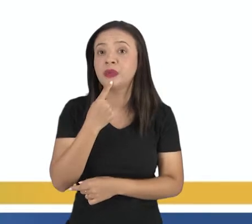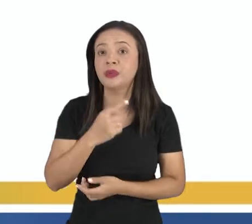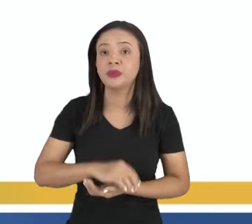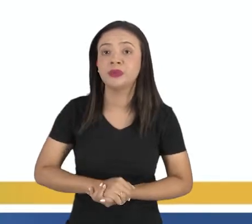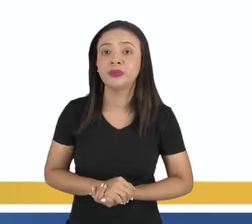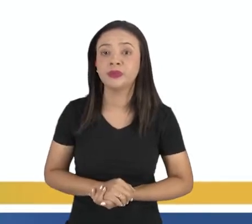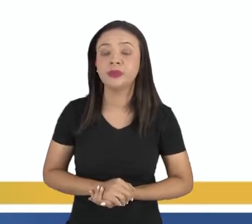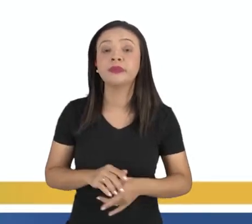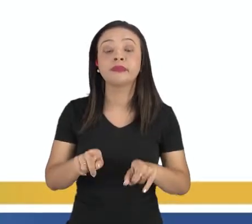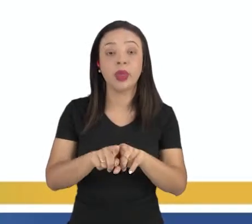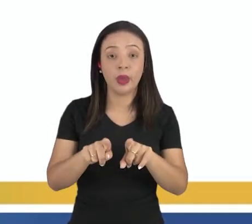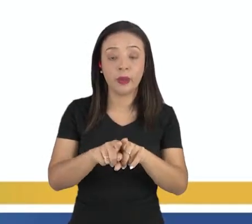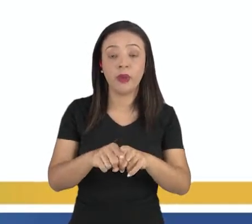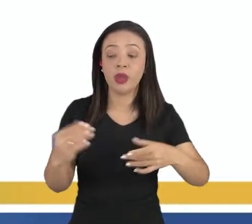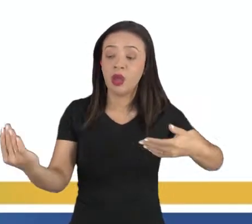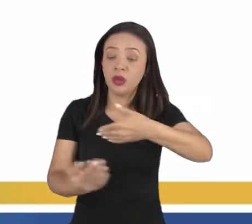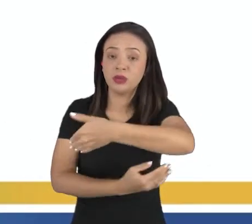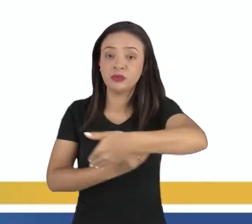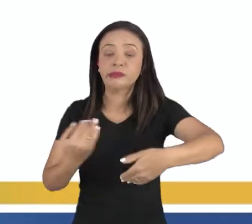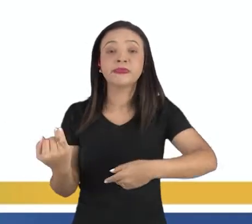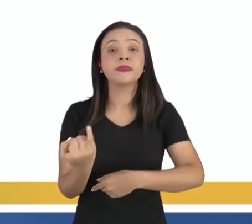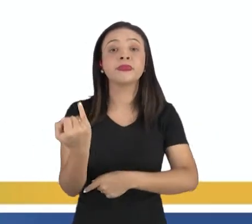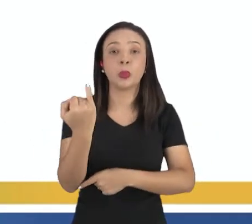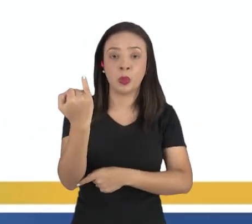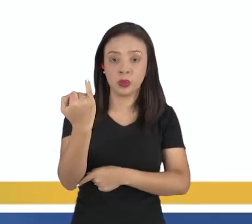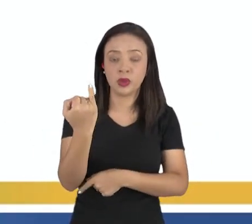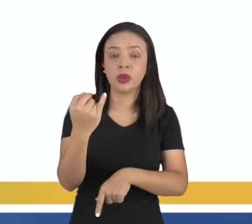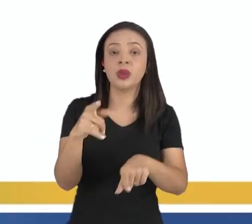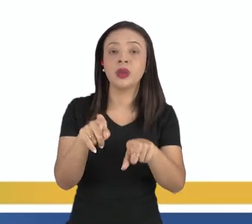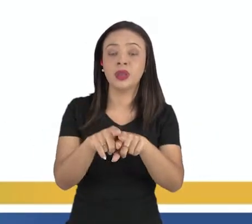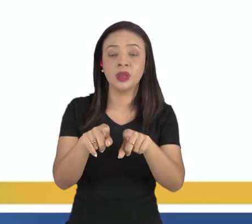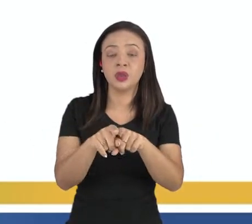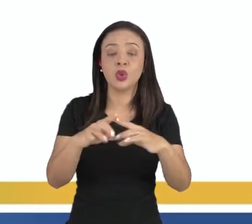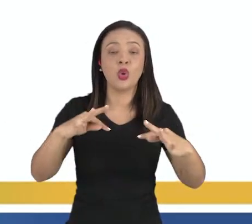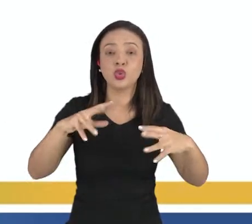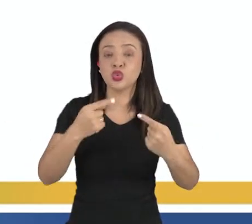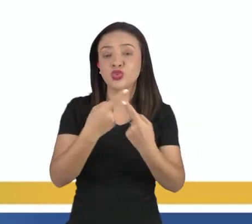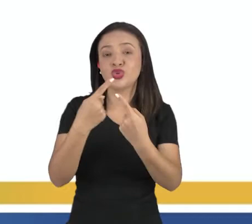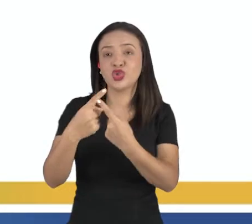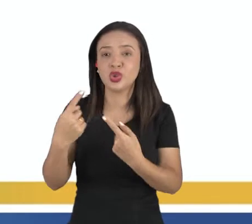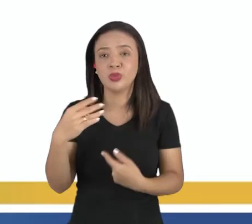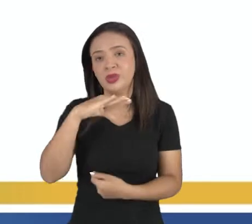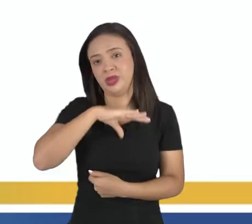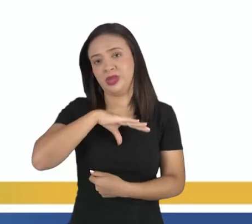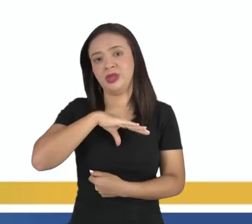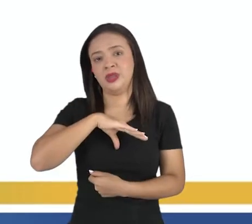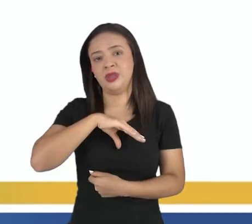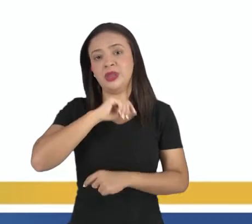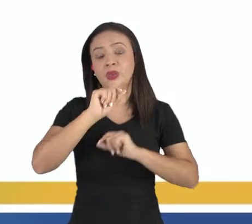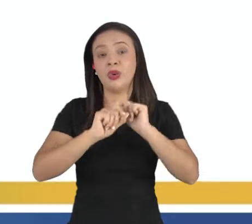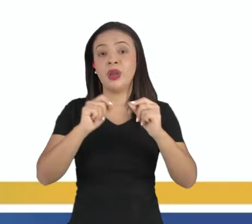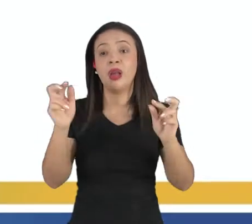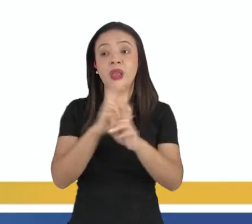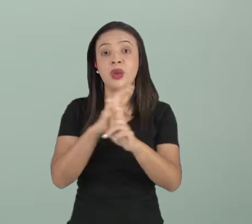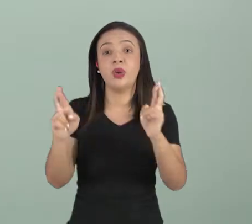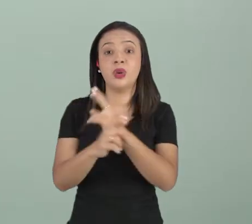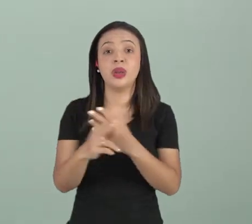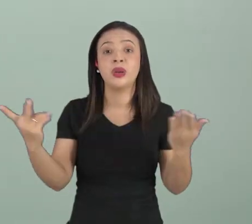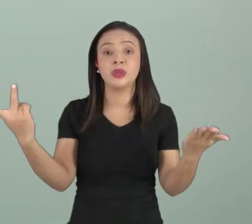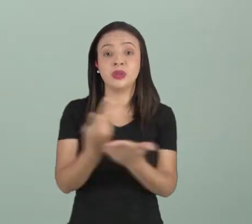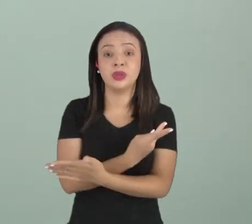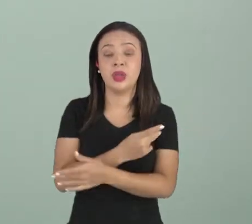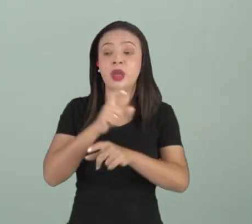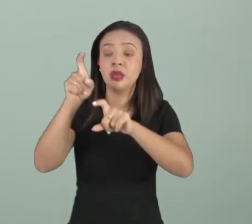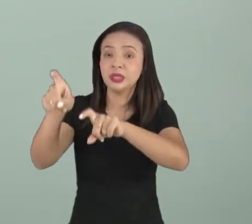dinâmica importante para os grandes centros urbanos, pequenos e os médios, que se dá entre campo, cidade